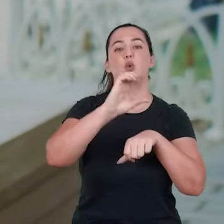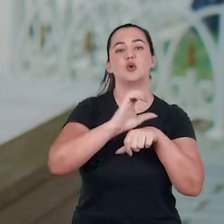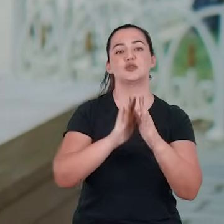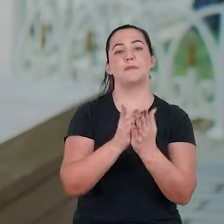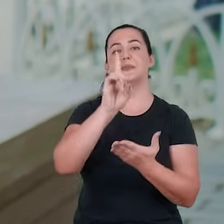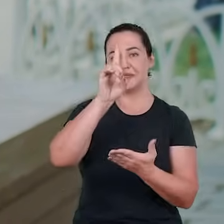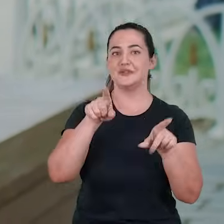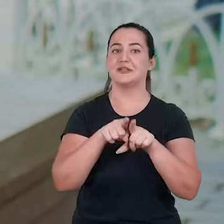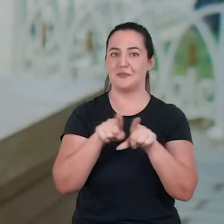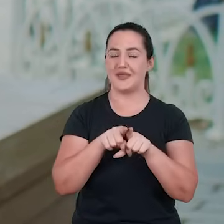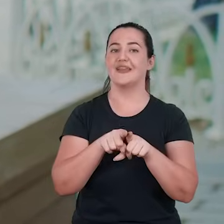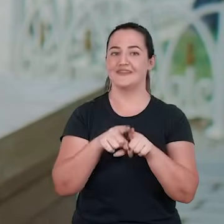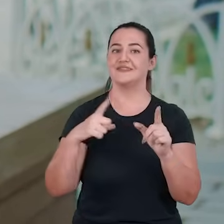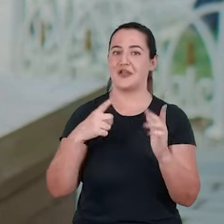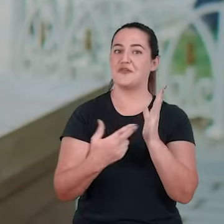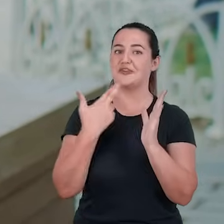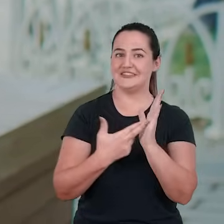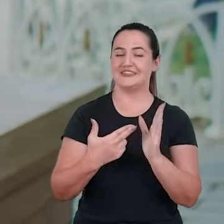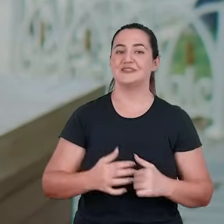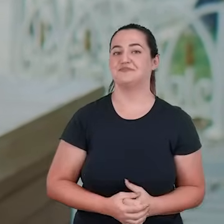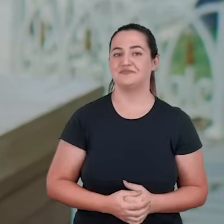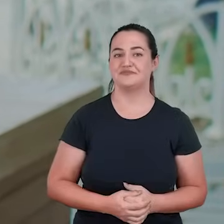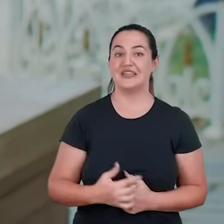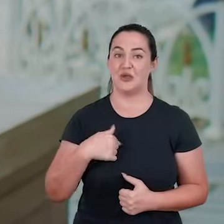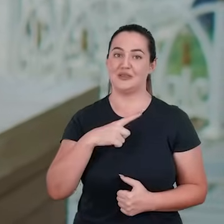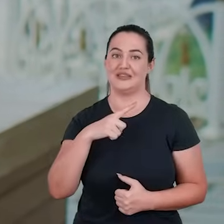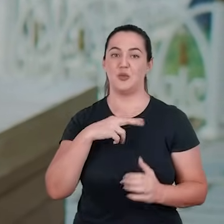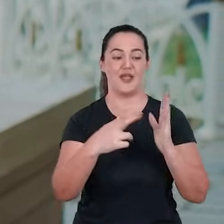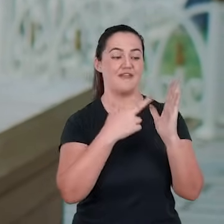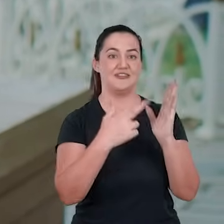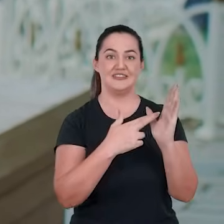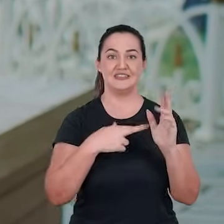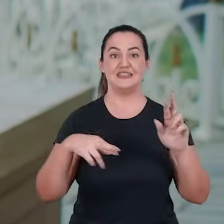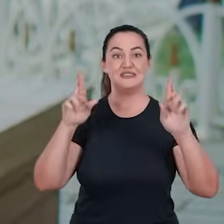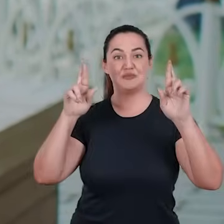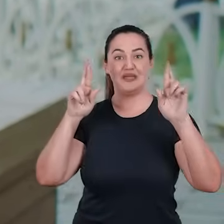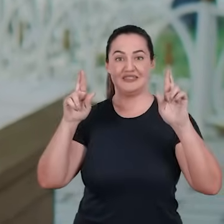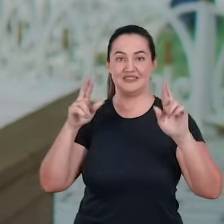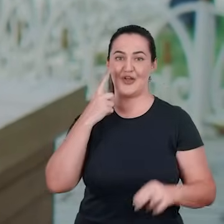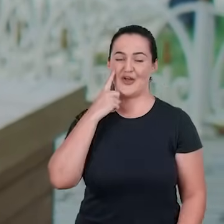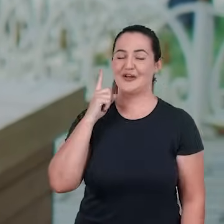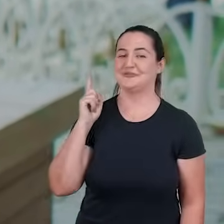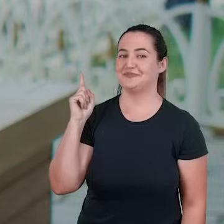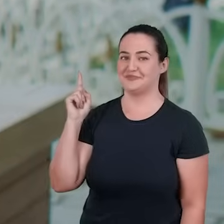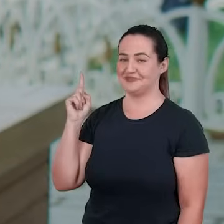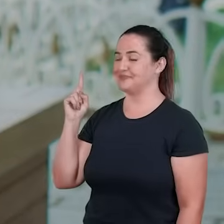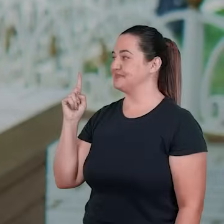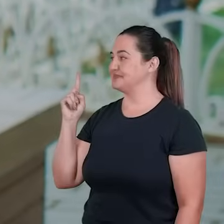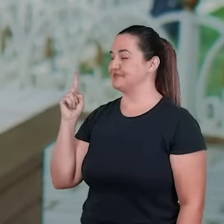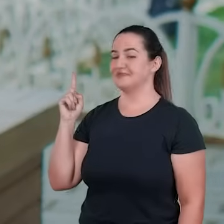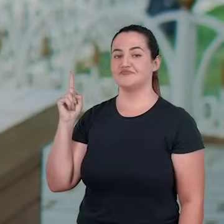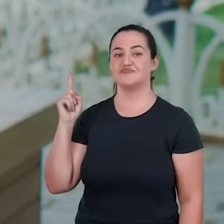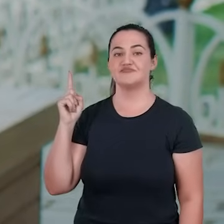oportunidade de também ter o seu curso bíblico. Eu estou aqui com a revista Esperança Novo Tempo do programa Evidências.